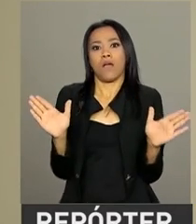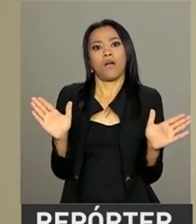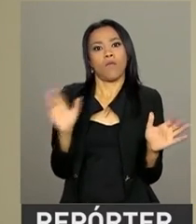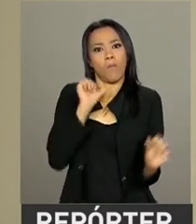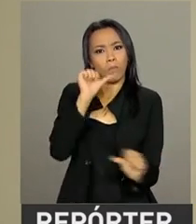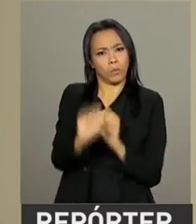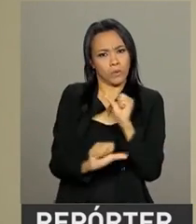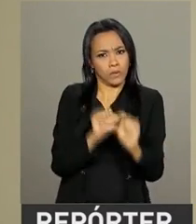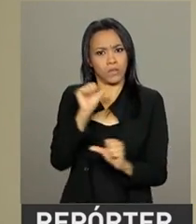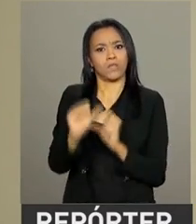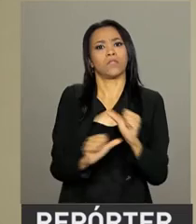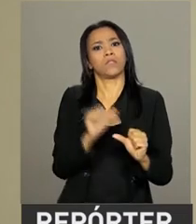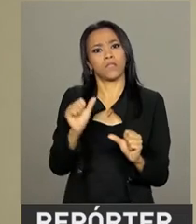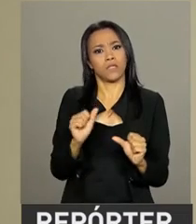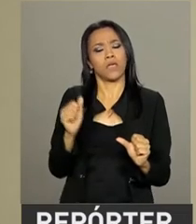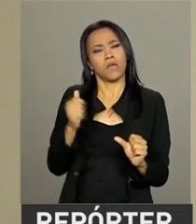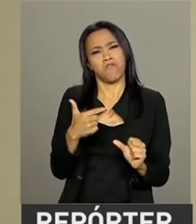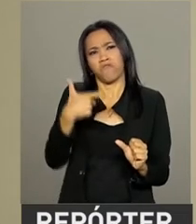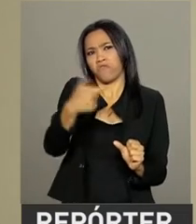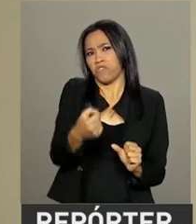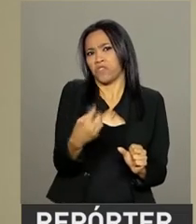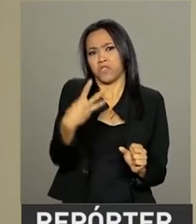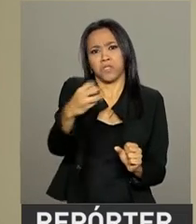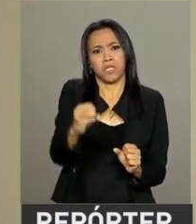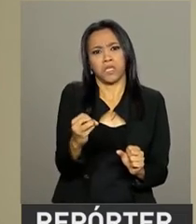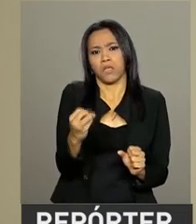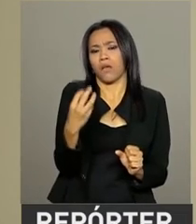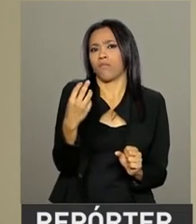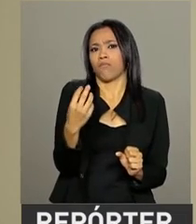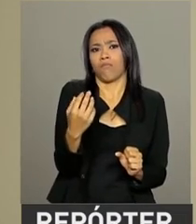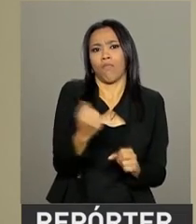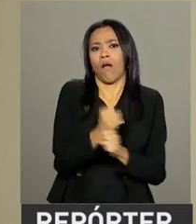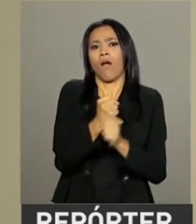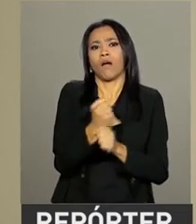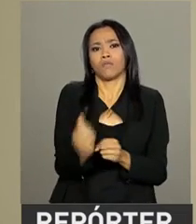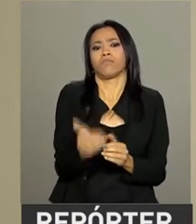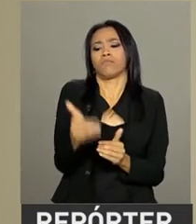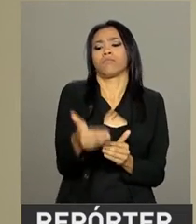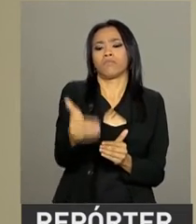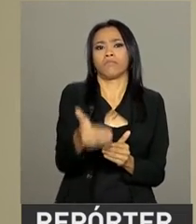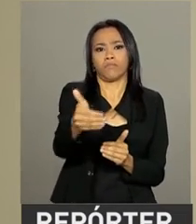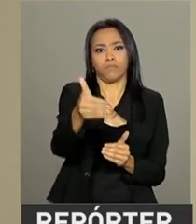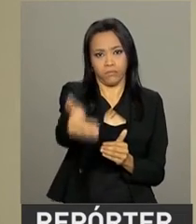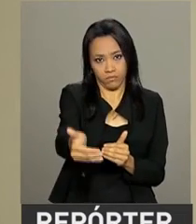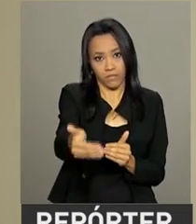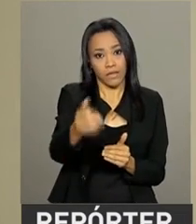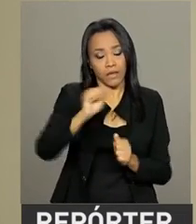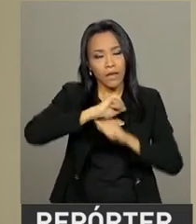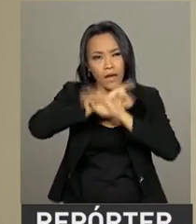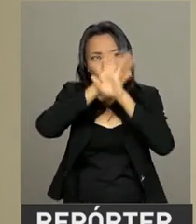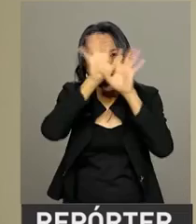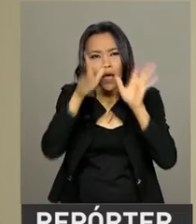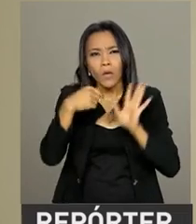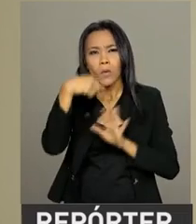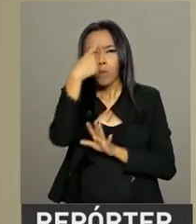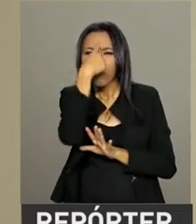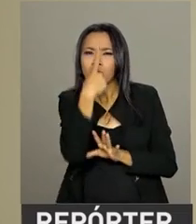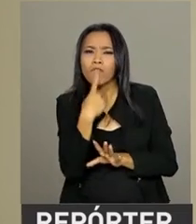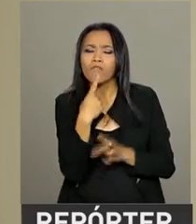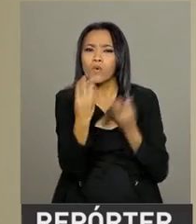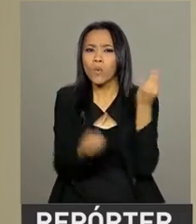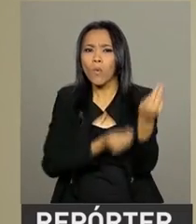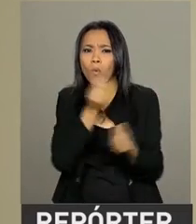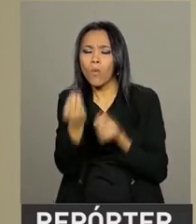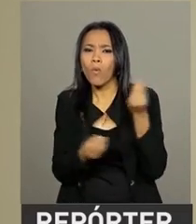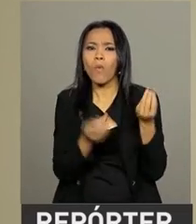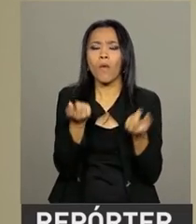nos levar até os próximos 20, 30 anos, com um desenho claro, com o perfil da sociedade, o perfil